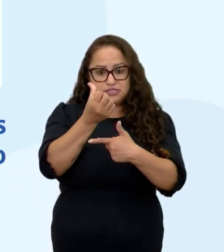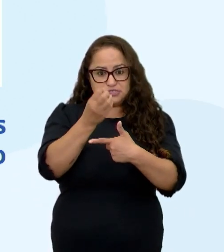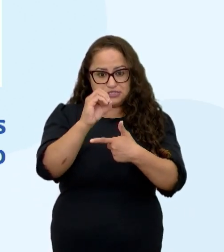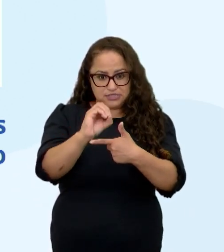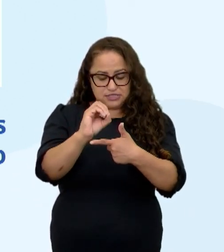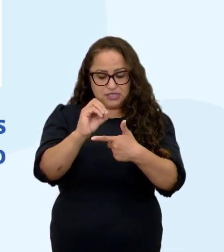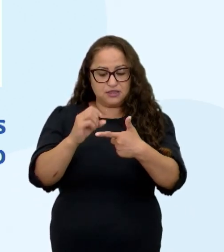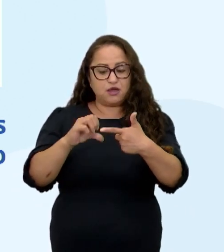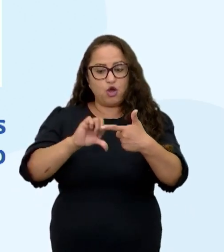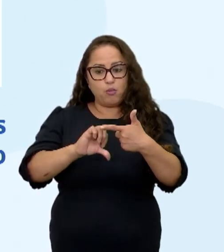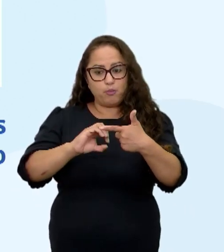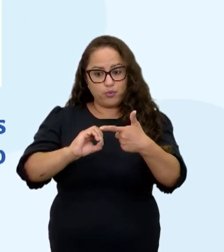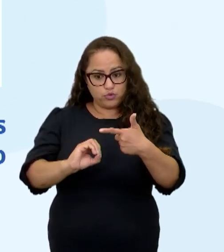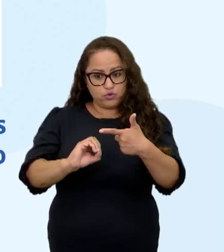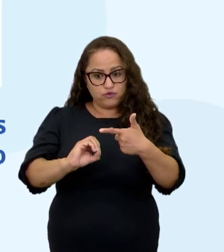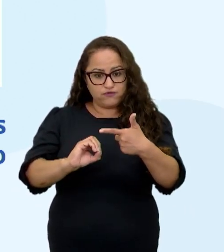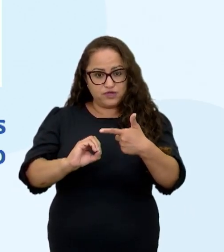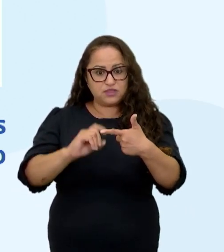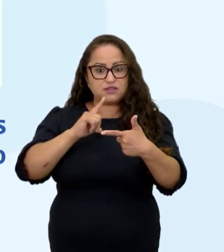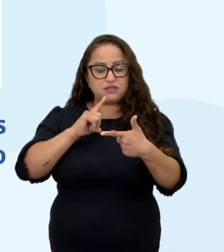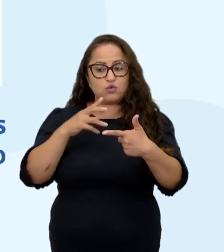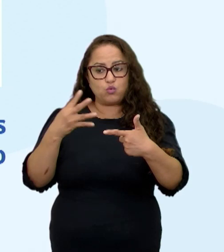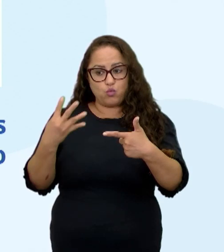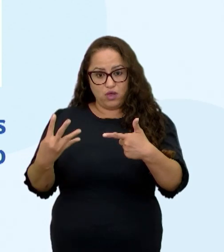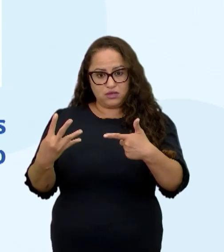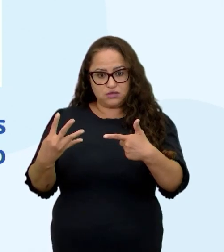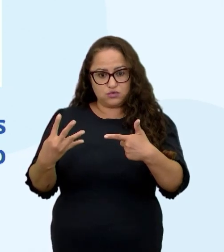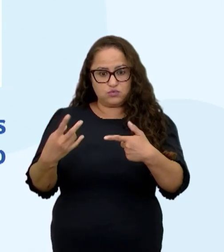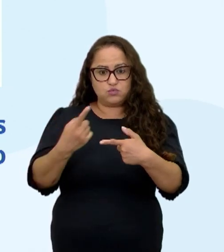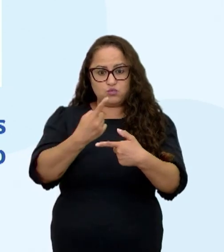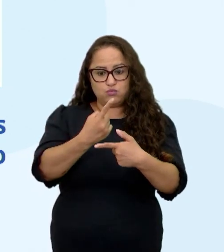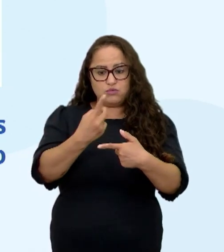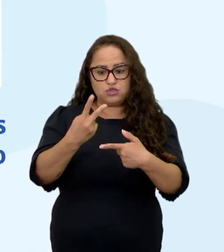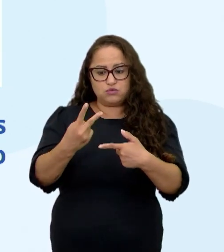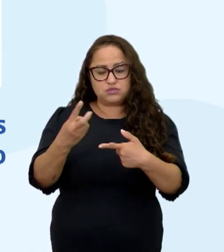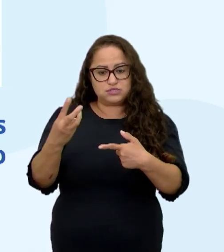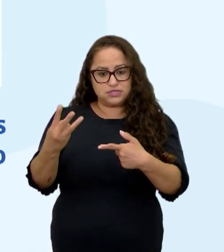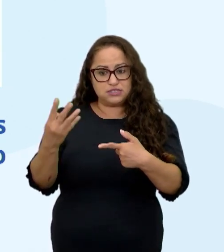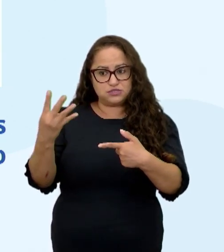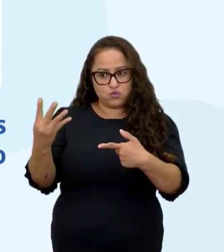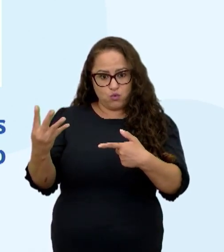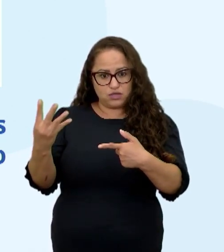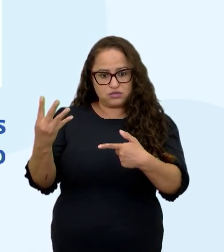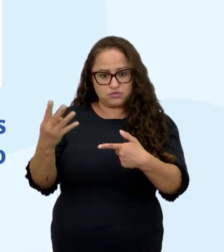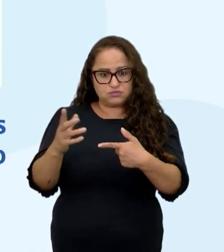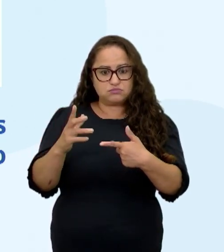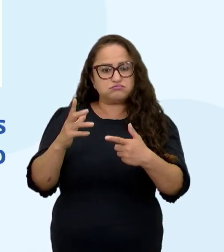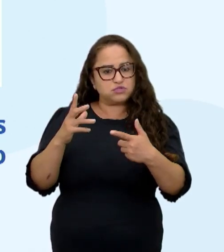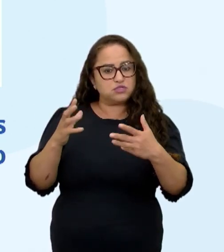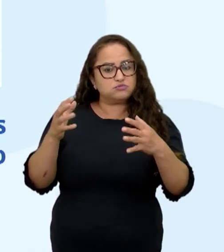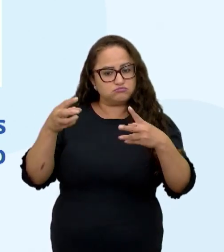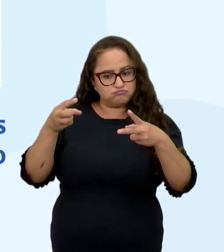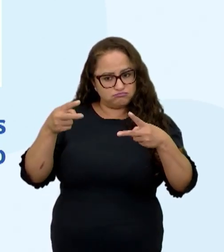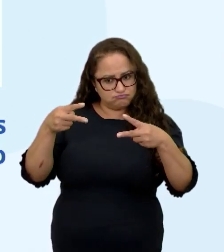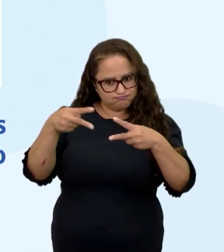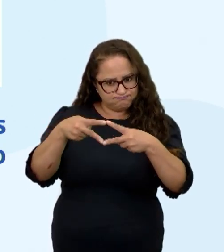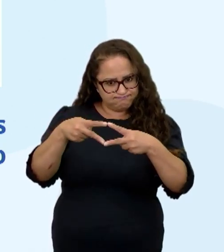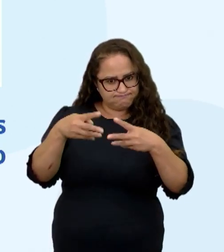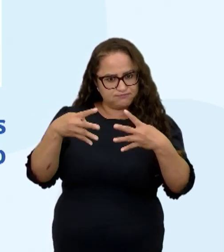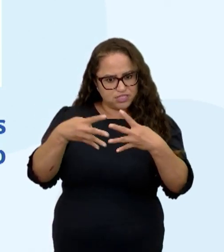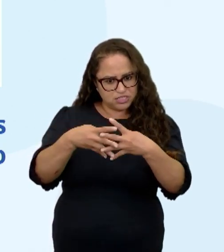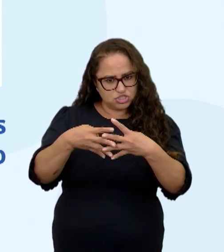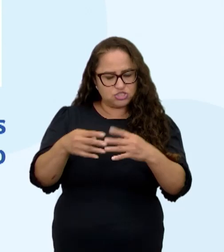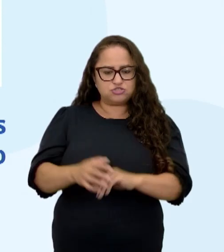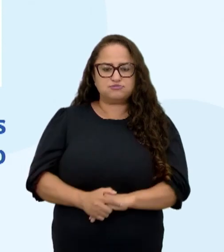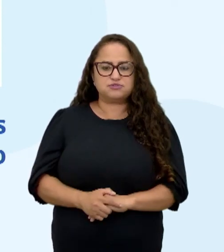por 90... e deu exatamente 4. 1, 2, 3, 4 grudadinhas aqui, ó. Ah, tá.